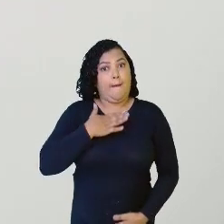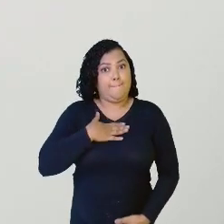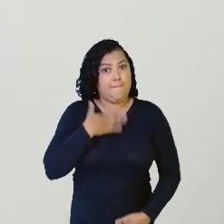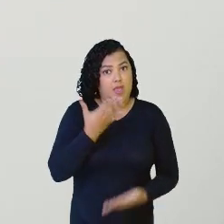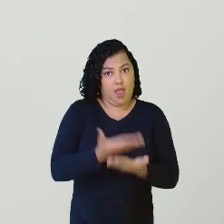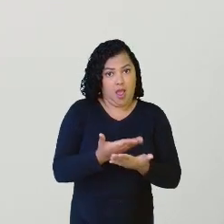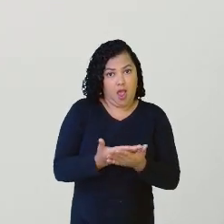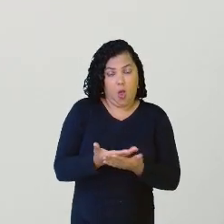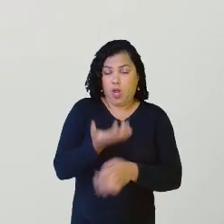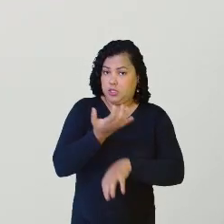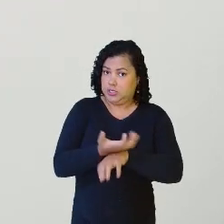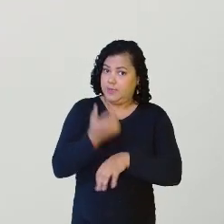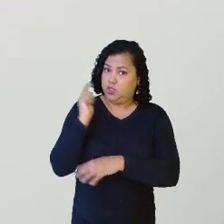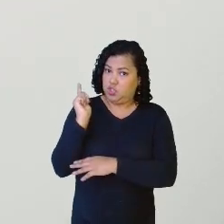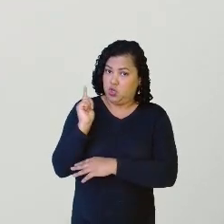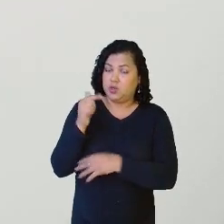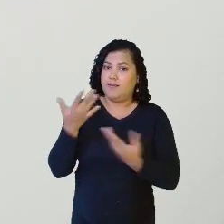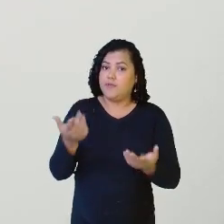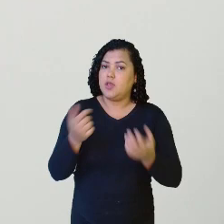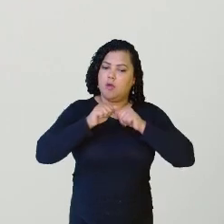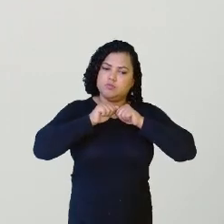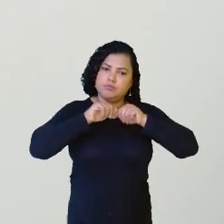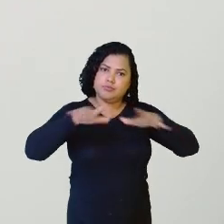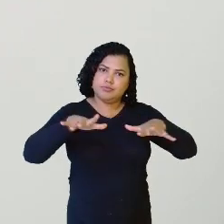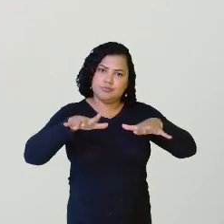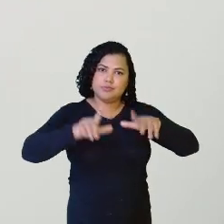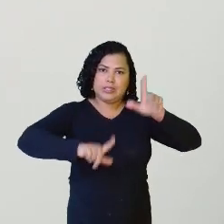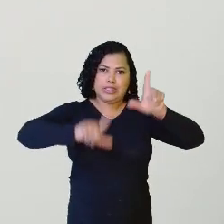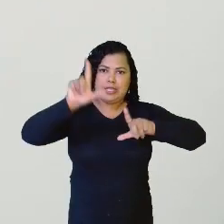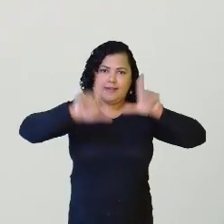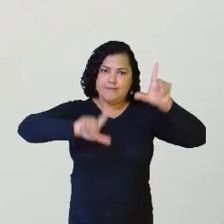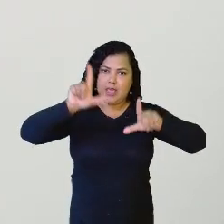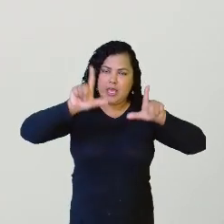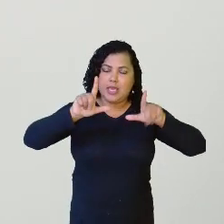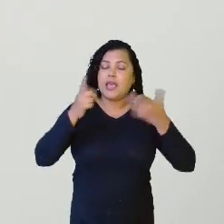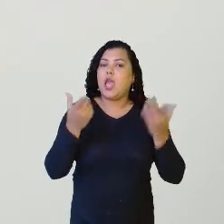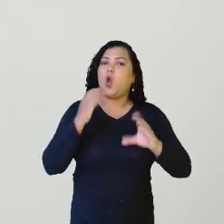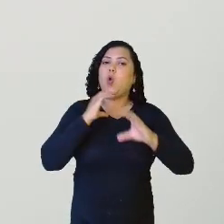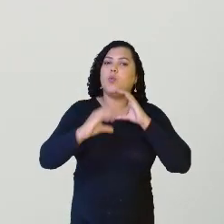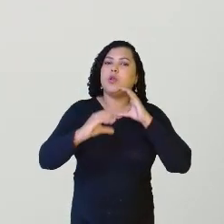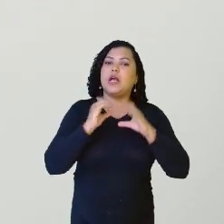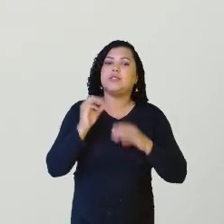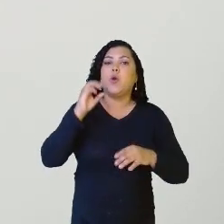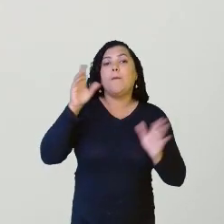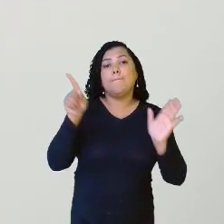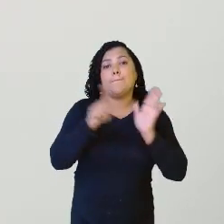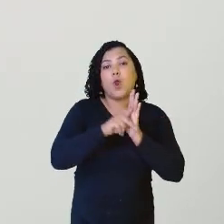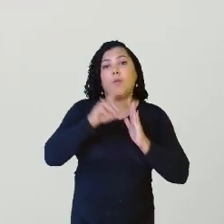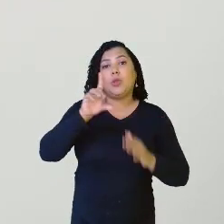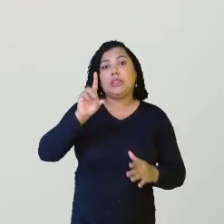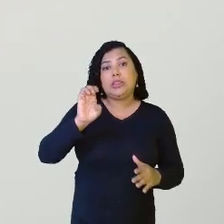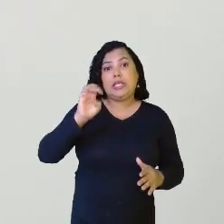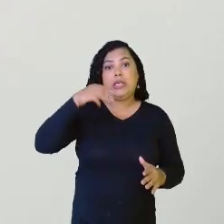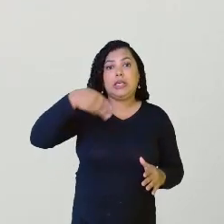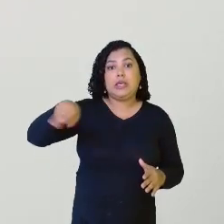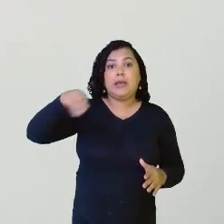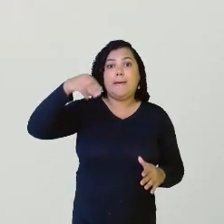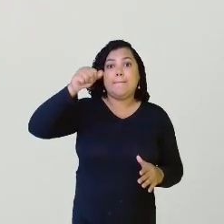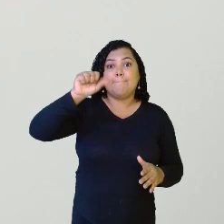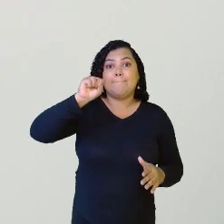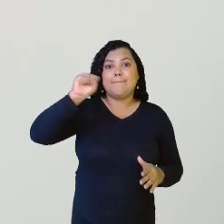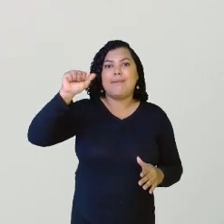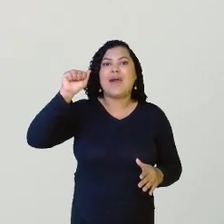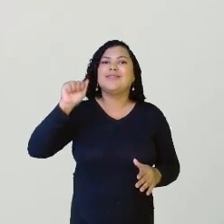de geografia, ela está sendo transmitida através de um meio de comunicação de massa, pois a minha mensagem, ela